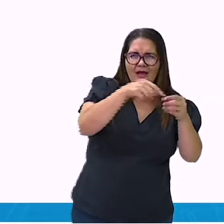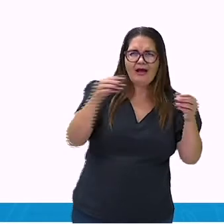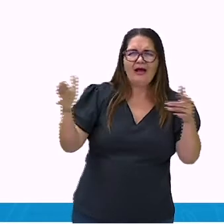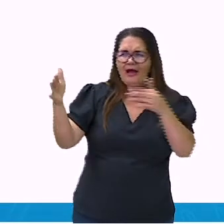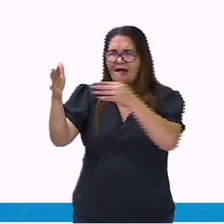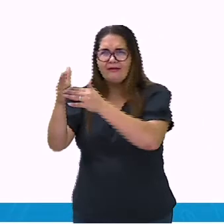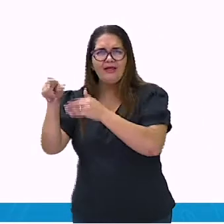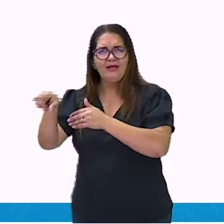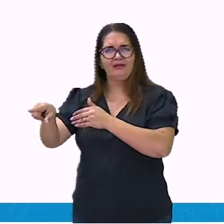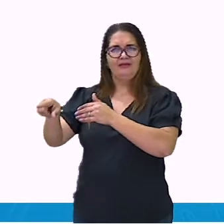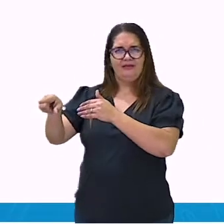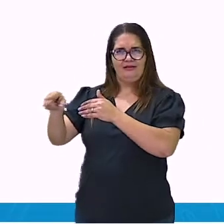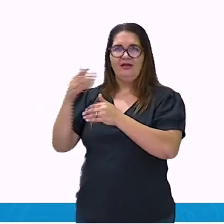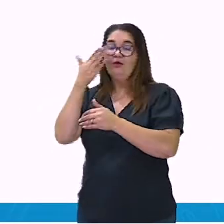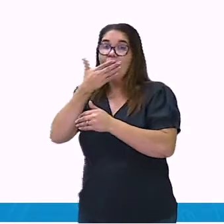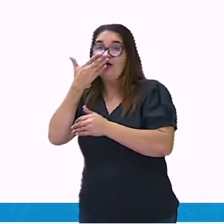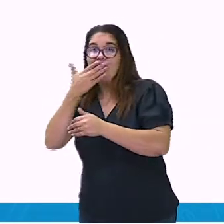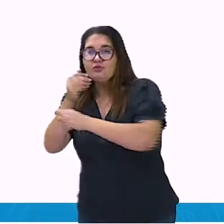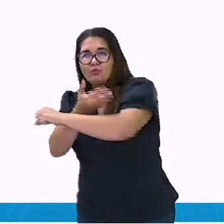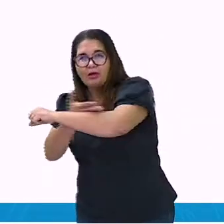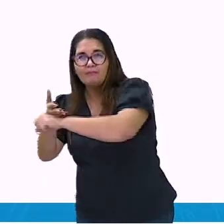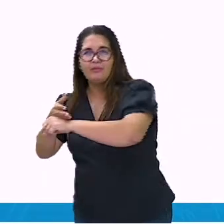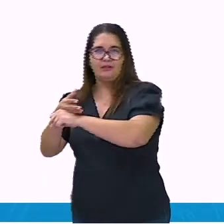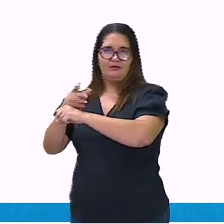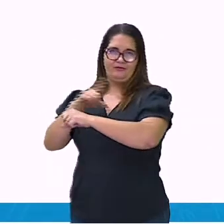processos de industrial,